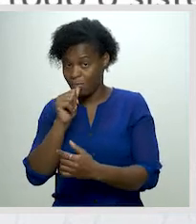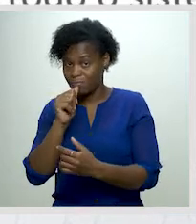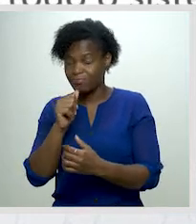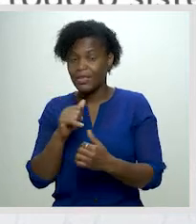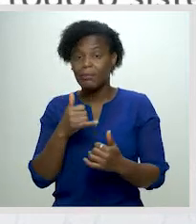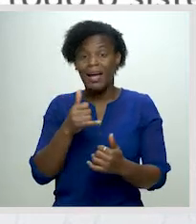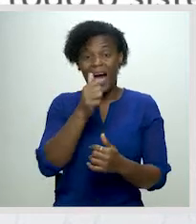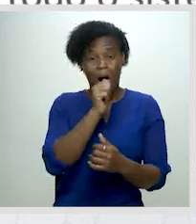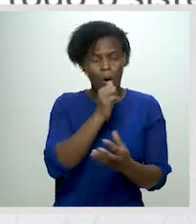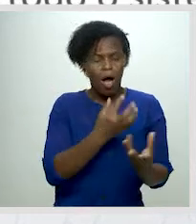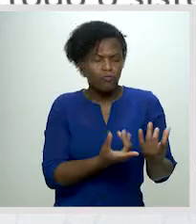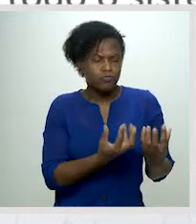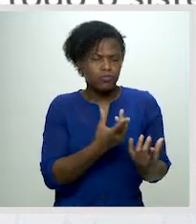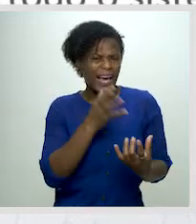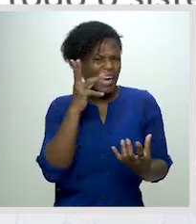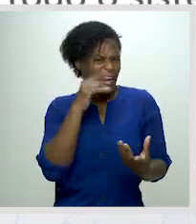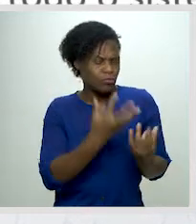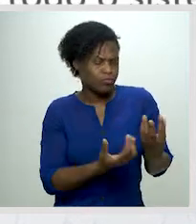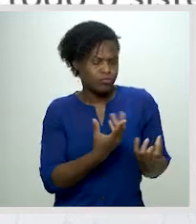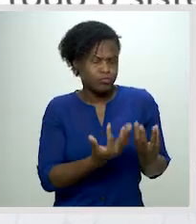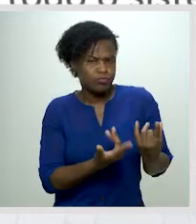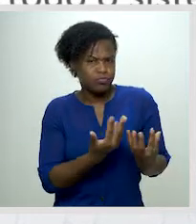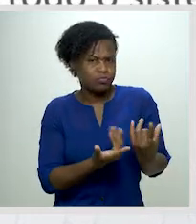A água foi aquecida até a ebulição,